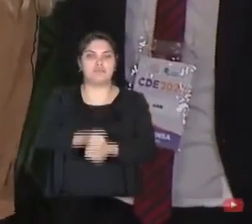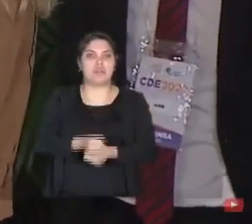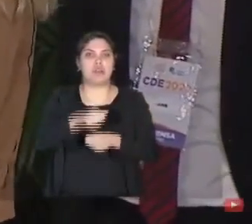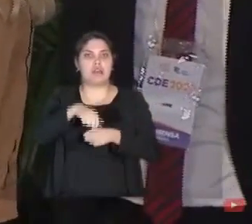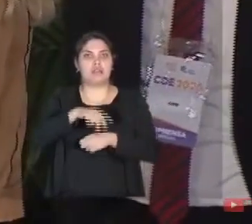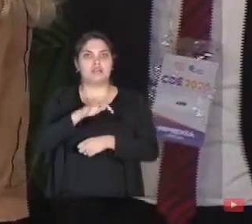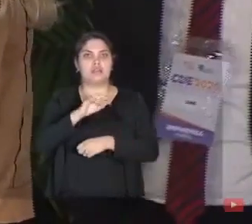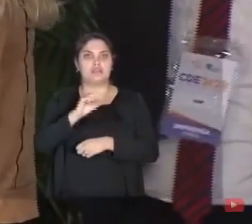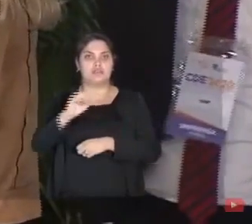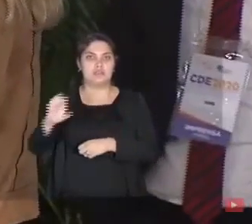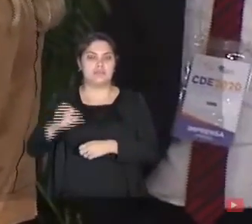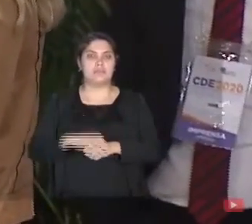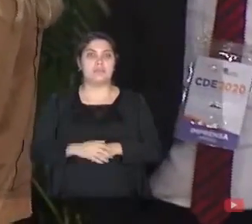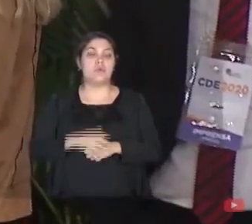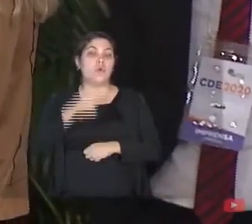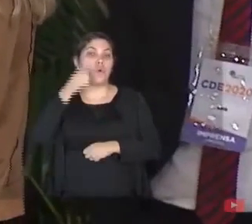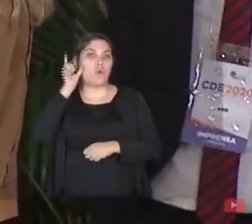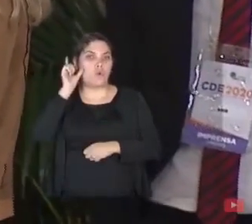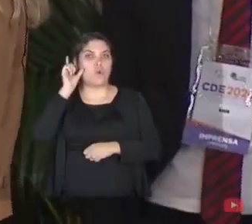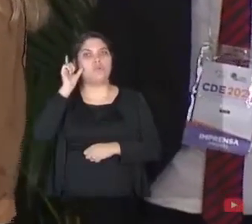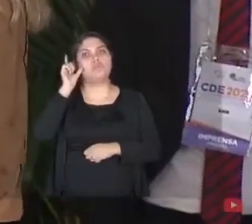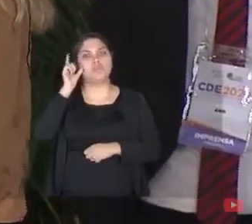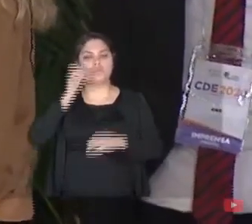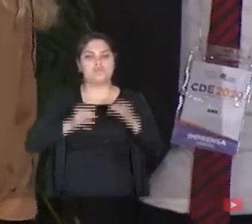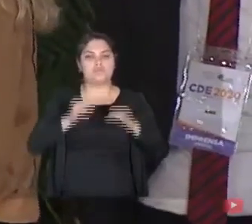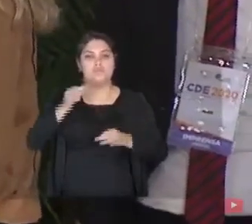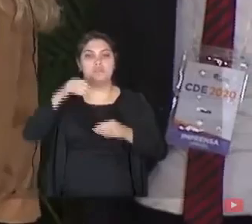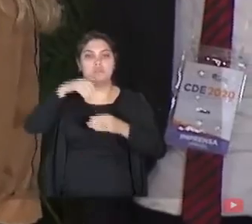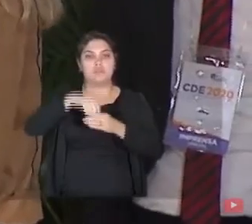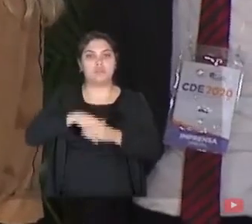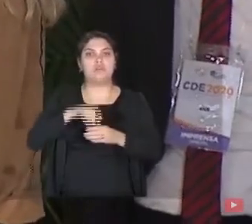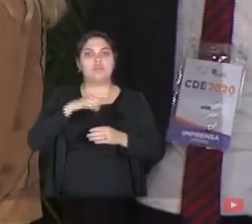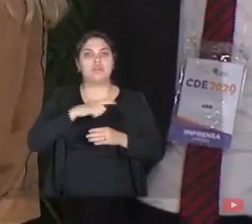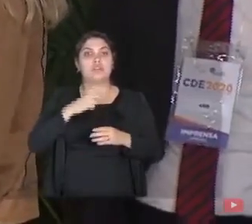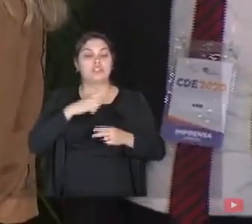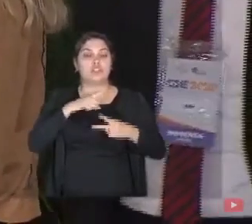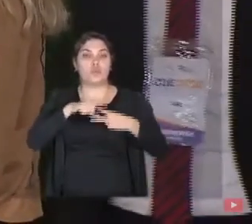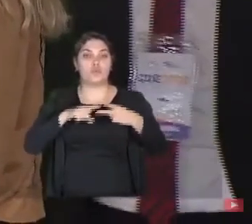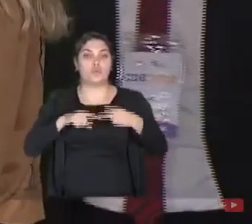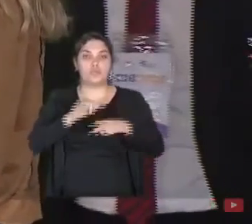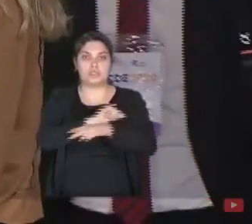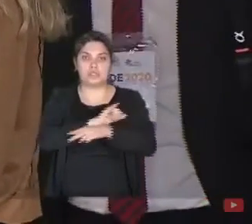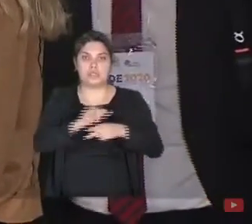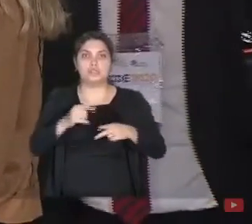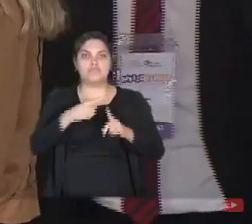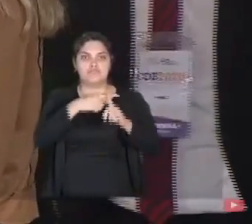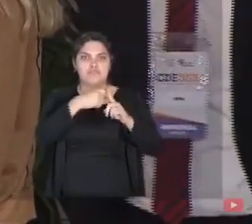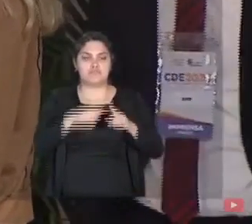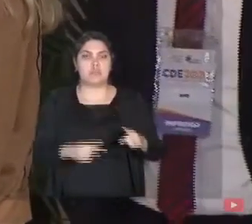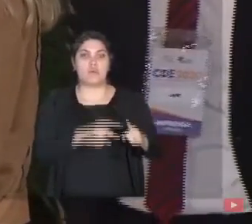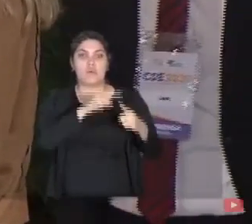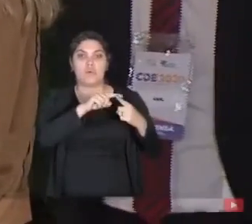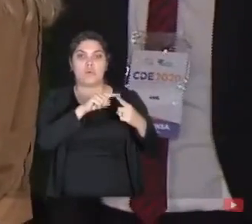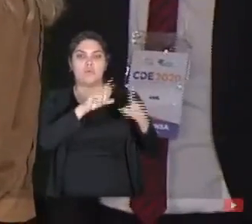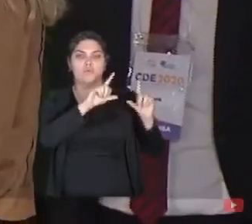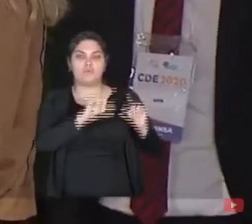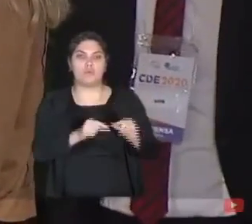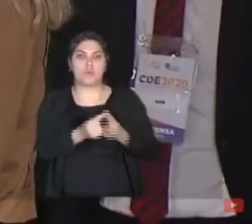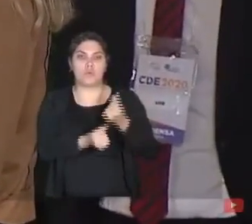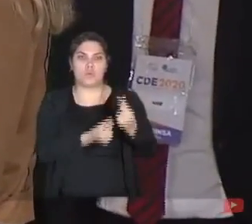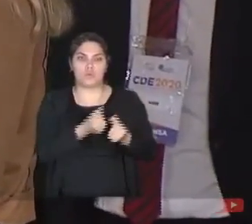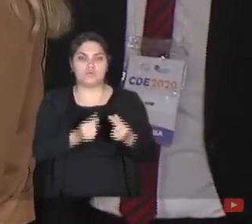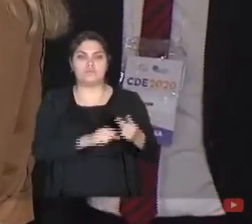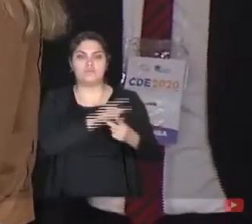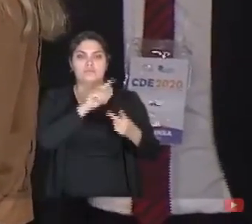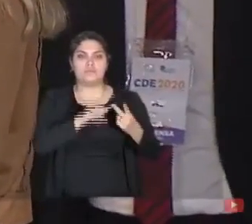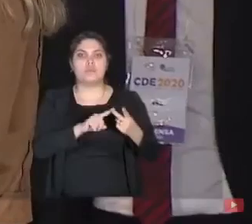no TSE. Ontem o tribunal divulgou que essa estratégia trazia duas vantagens. Uma seria baixar custos